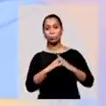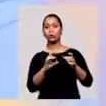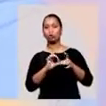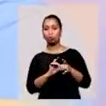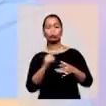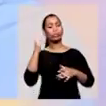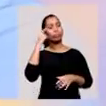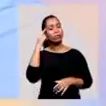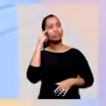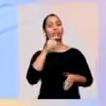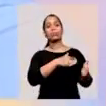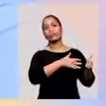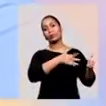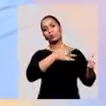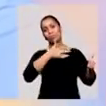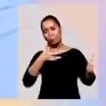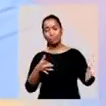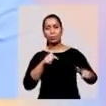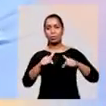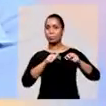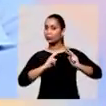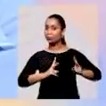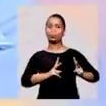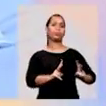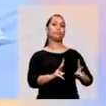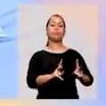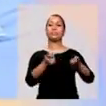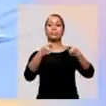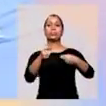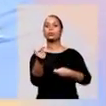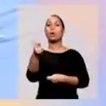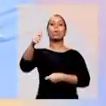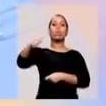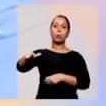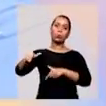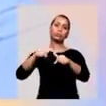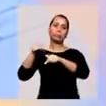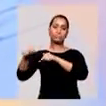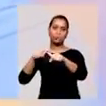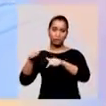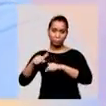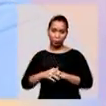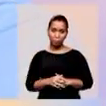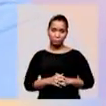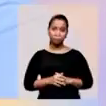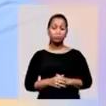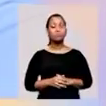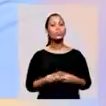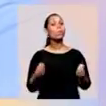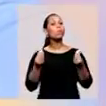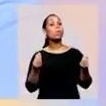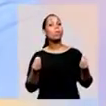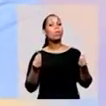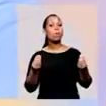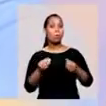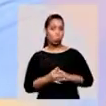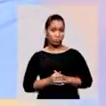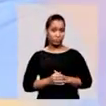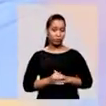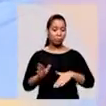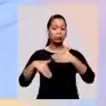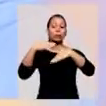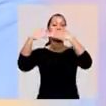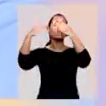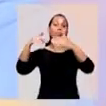isso, ele imaginava que ele ia ficar todo o tempo nessa empresa, não ia precisar de estar aberto ao mercado novamente? Como que ele está acompanhando isso?